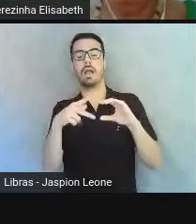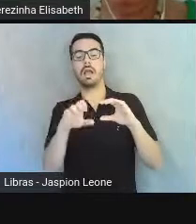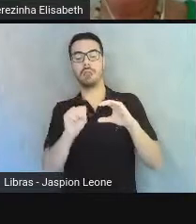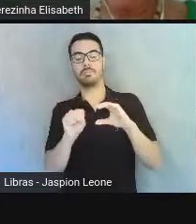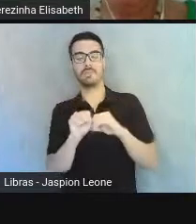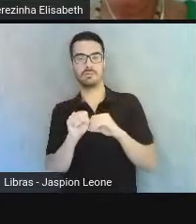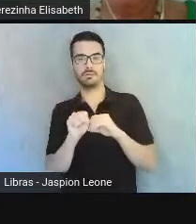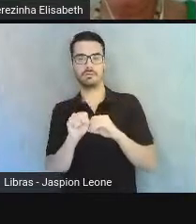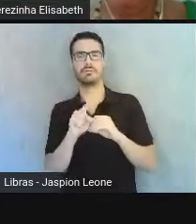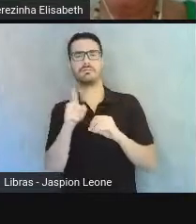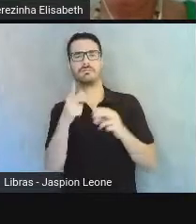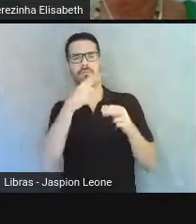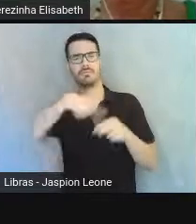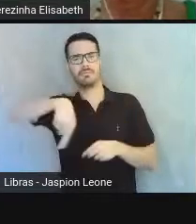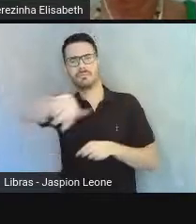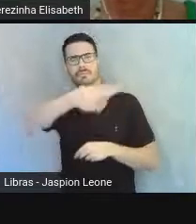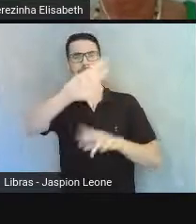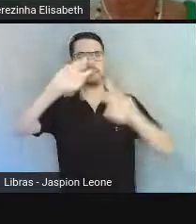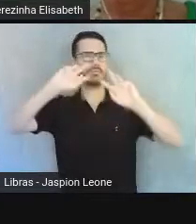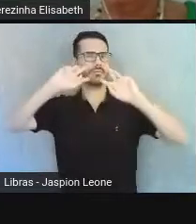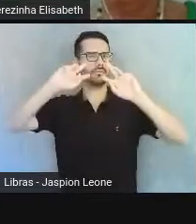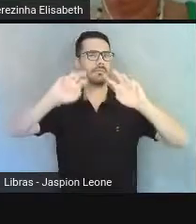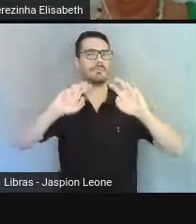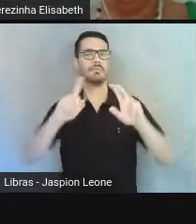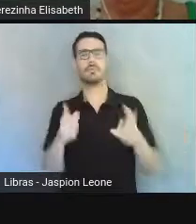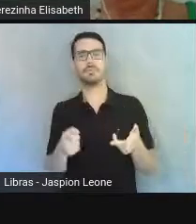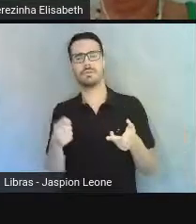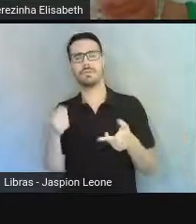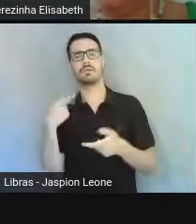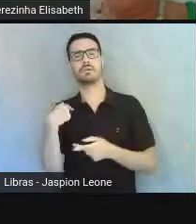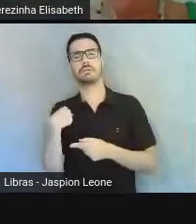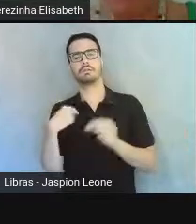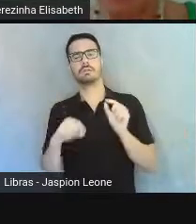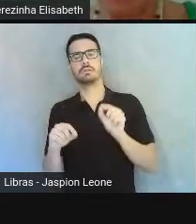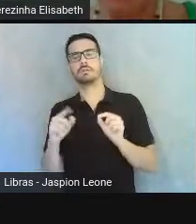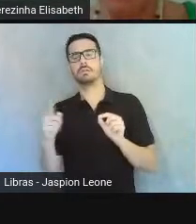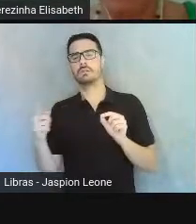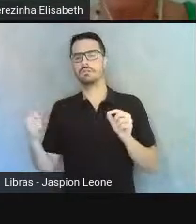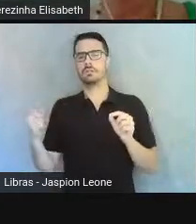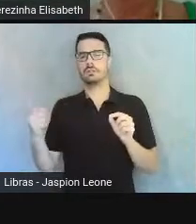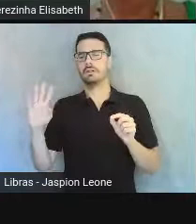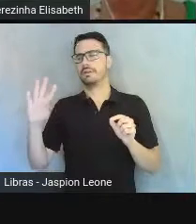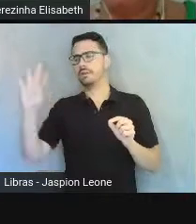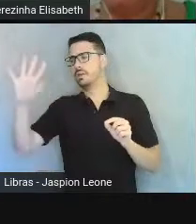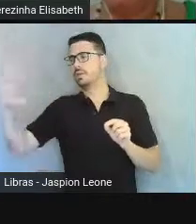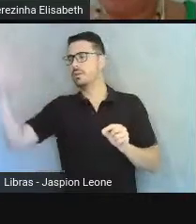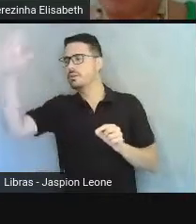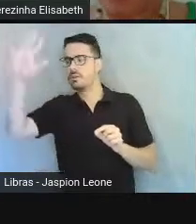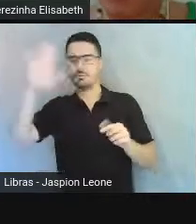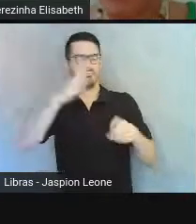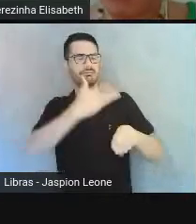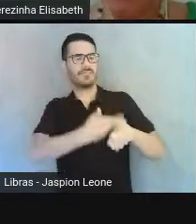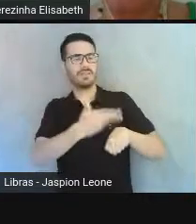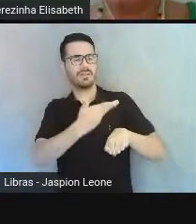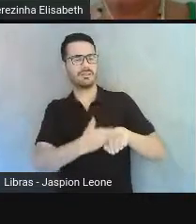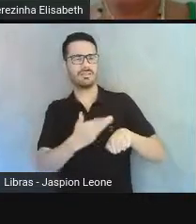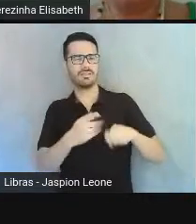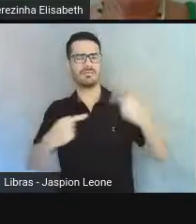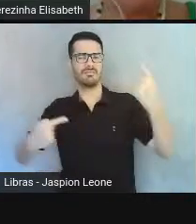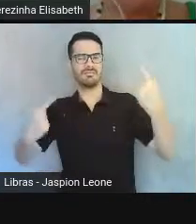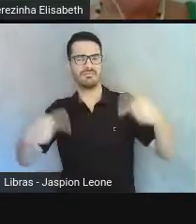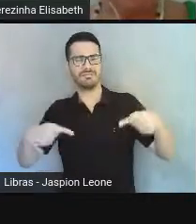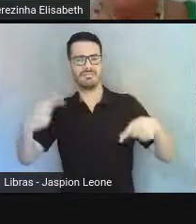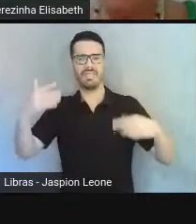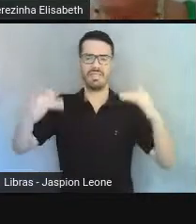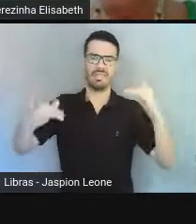Então, a gente percebe que aquela dicotomia que eu falei lá no começo, ela é falsa, né? Os mestrados profissionais,